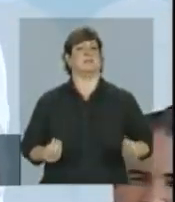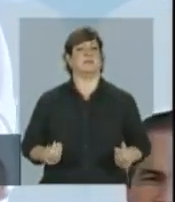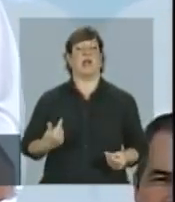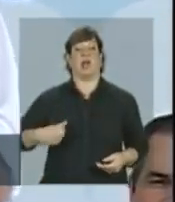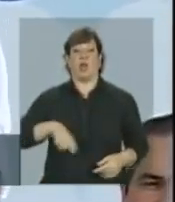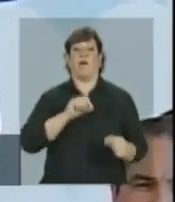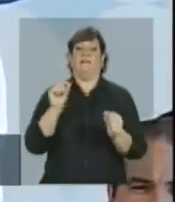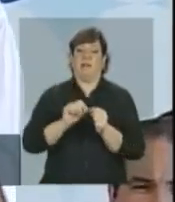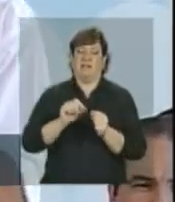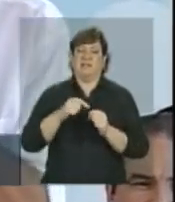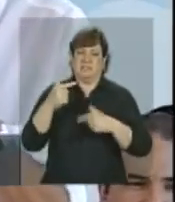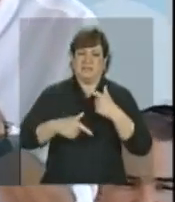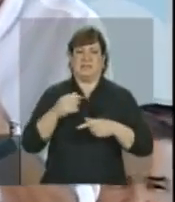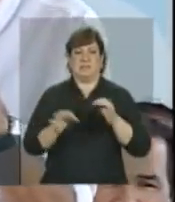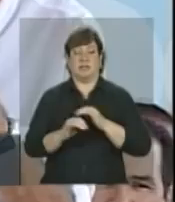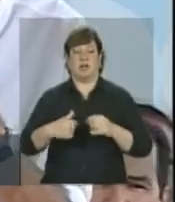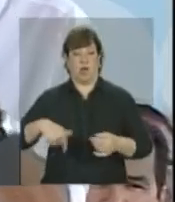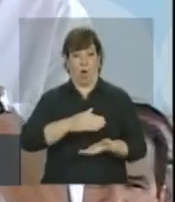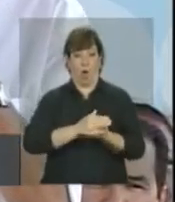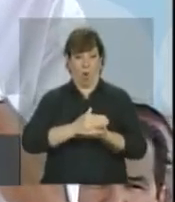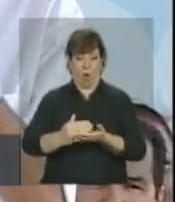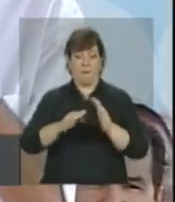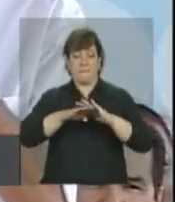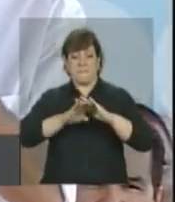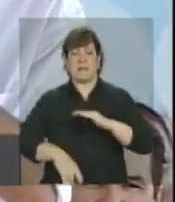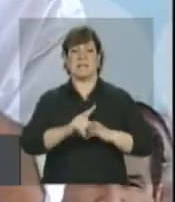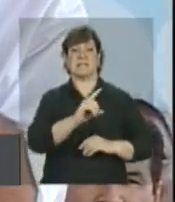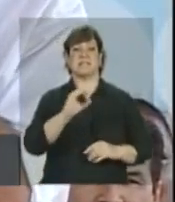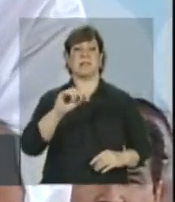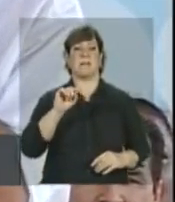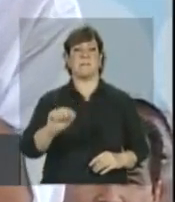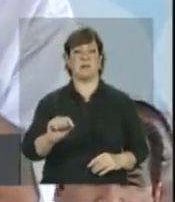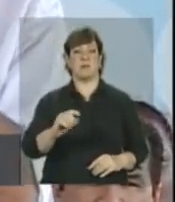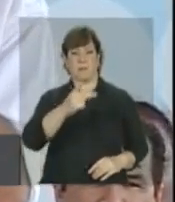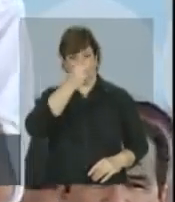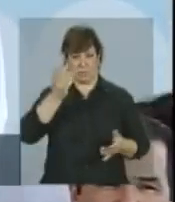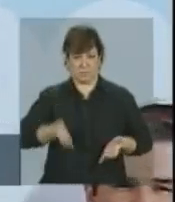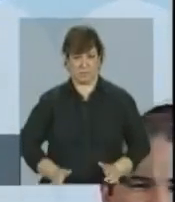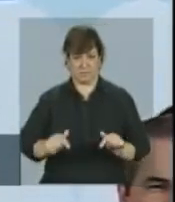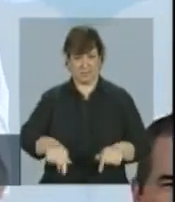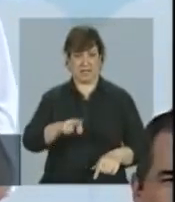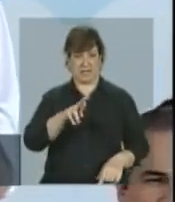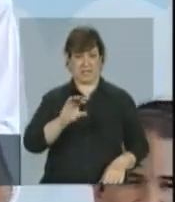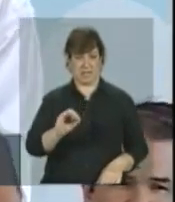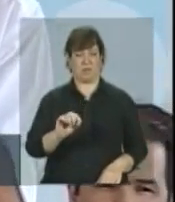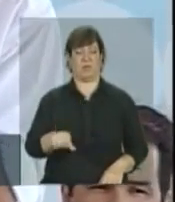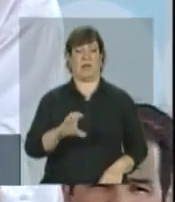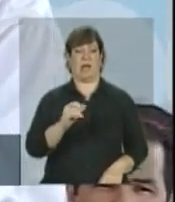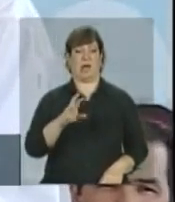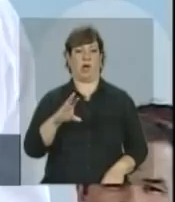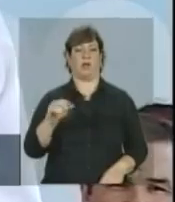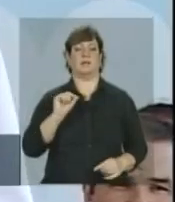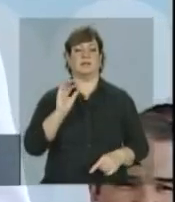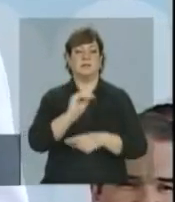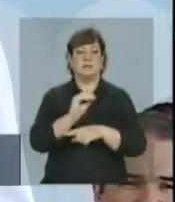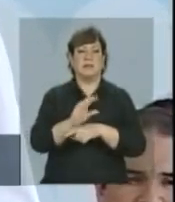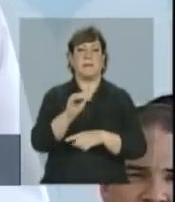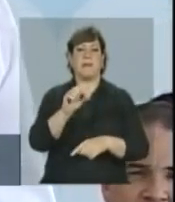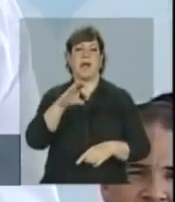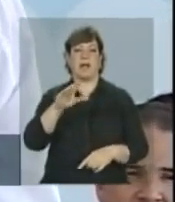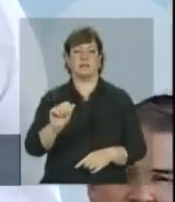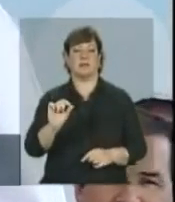que a gente começou com menos de 100 mil cariocas atendidos por esse sistema de atenção básica. Nós conseguimos, e hoje estamos